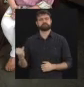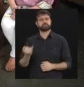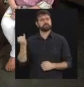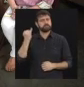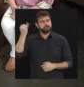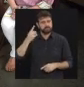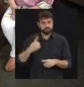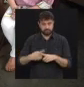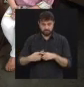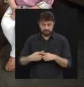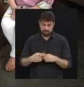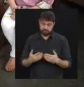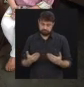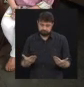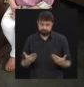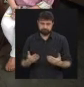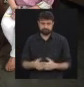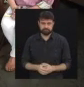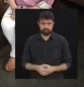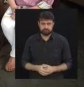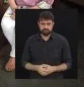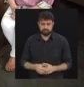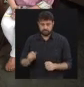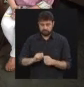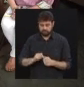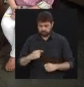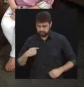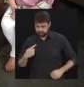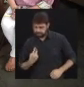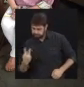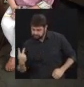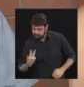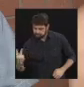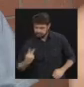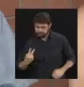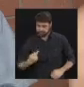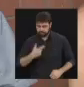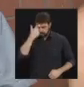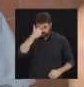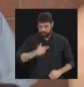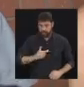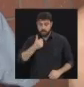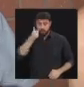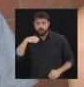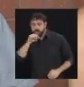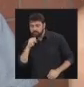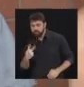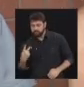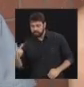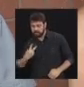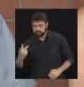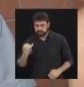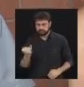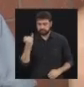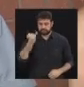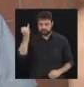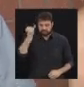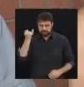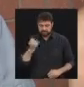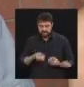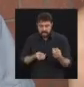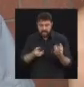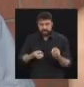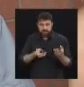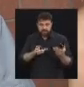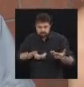Foi importante porque também fez com que a gente aprendesse a importância de se compartilhar